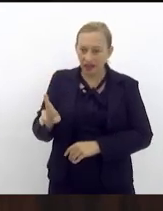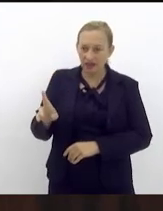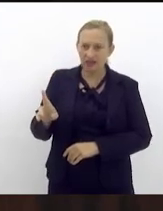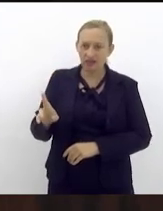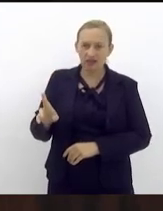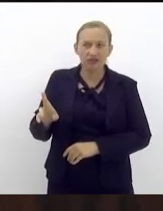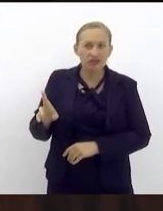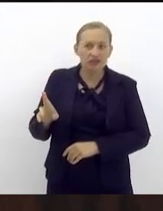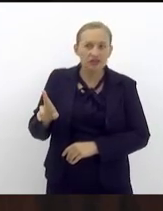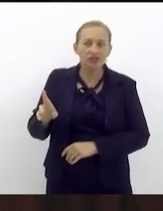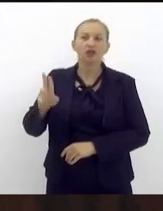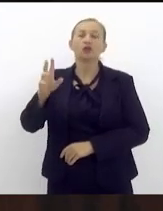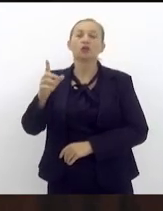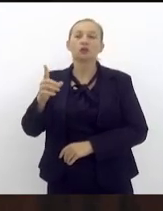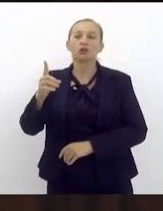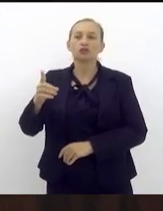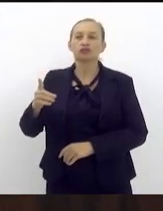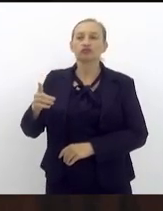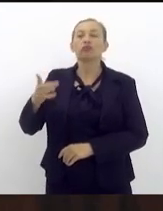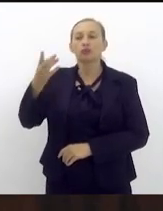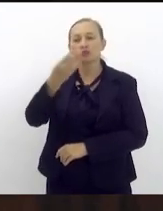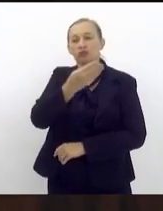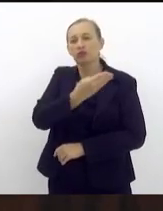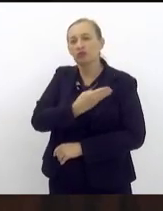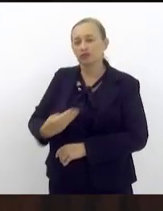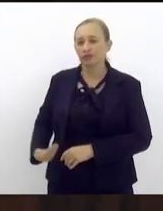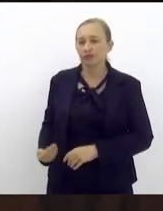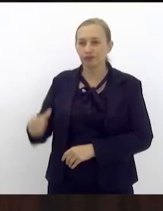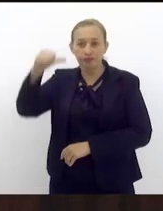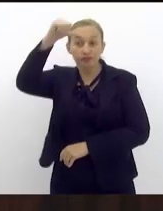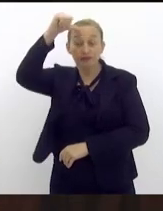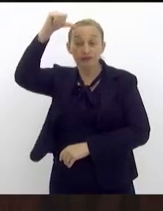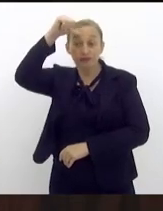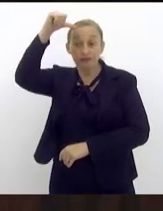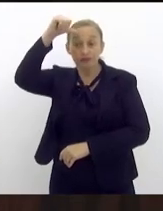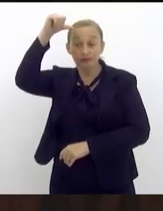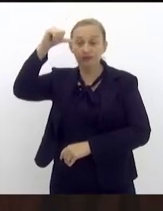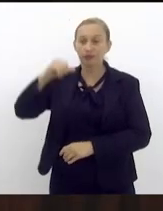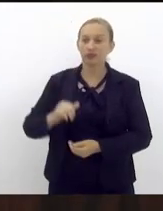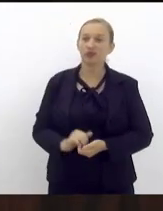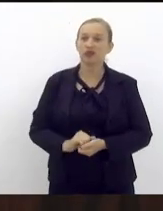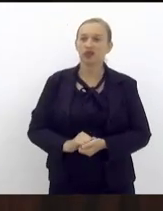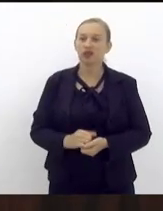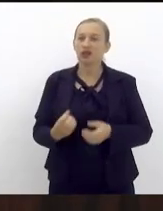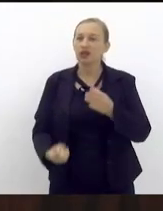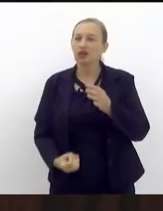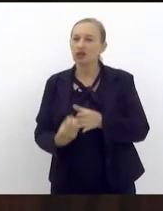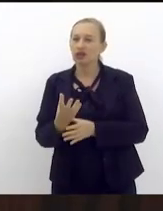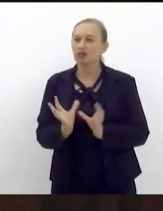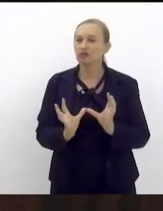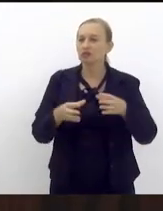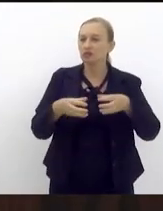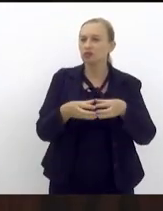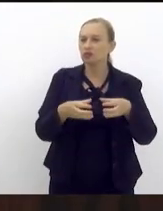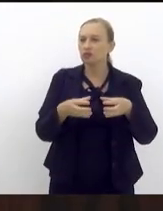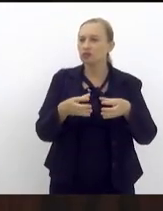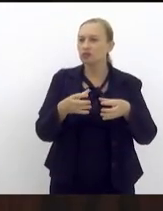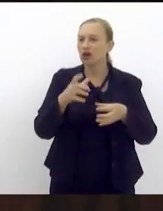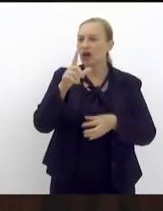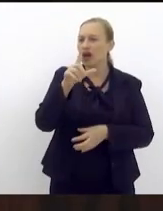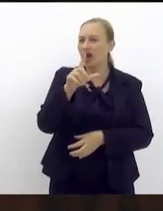solicitar o Excelentíssimo Senhor governador do Estado do Rio de Janeiro senhor Cláudio Castro a implantação do arco Duque de Caxias